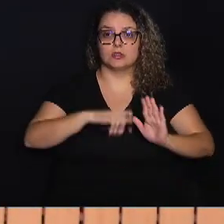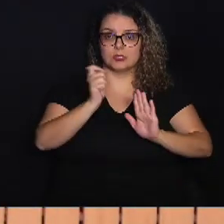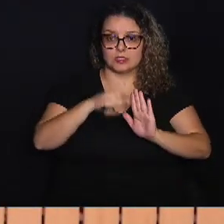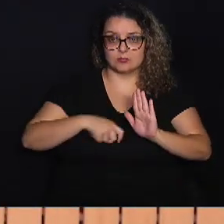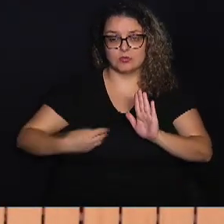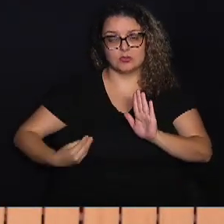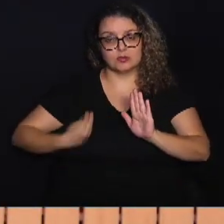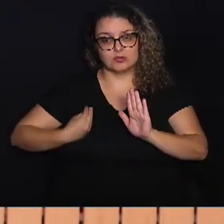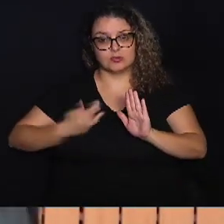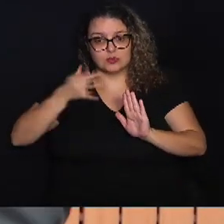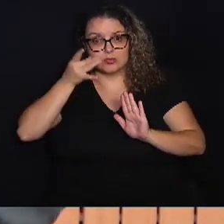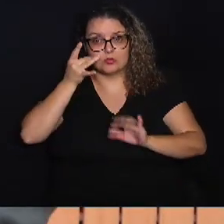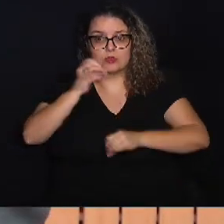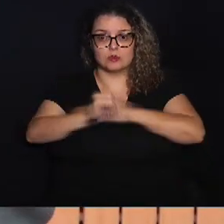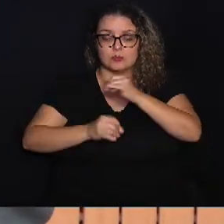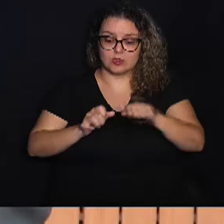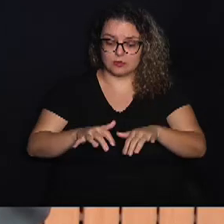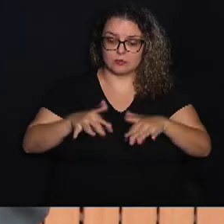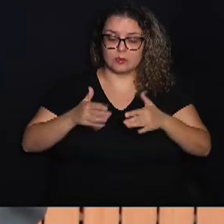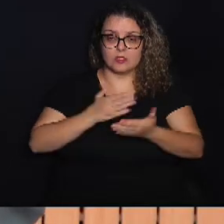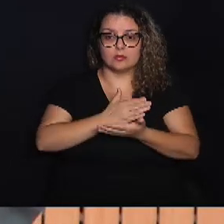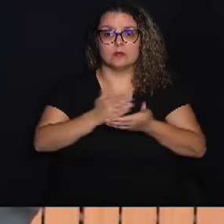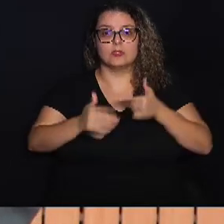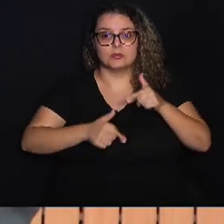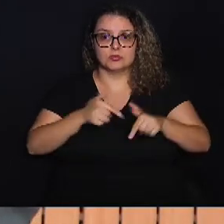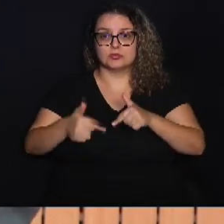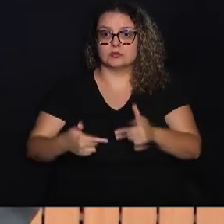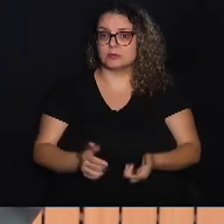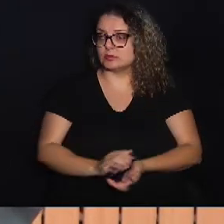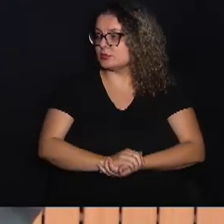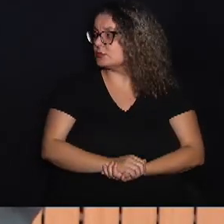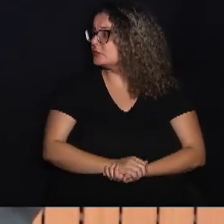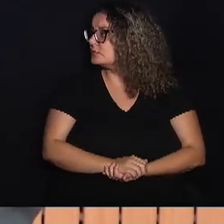suas presenças para início dos